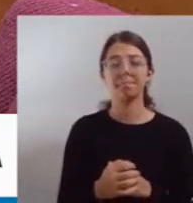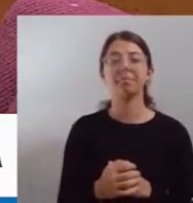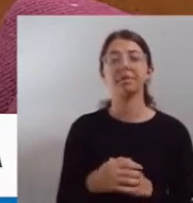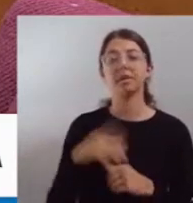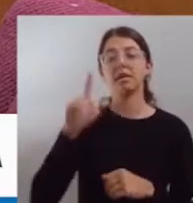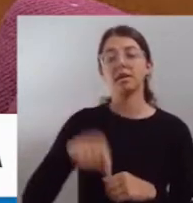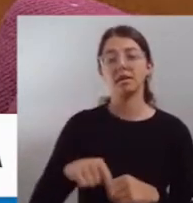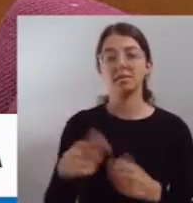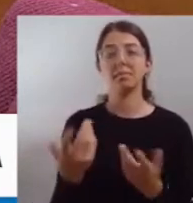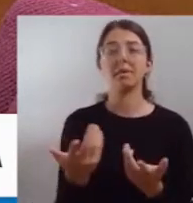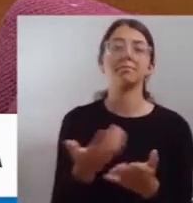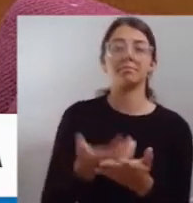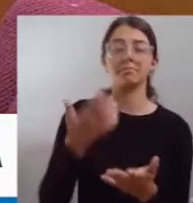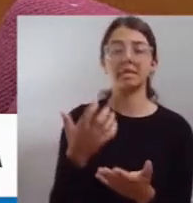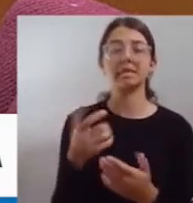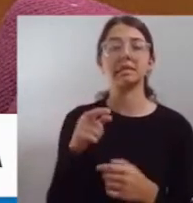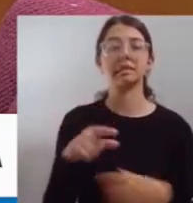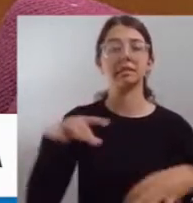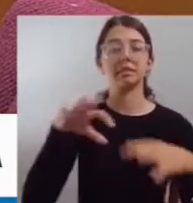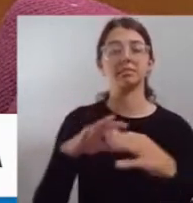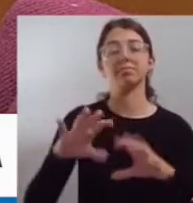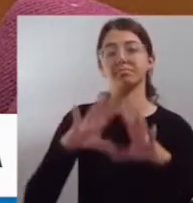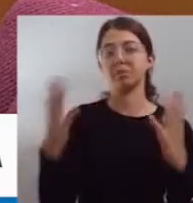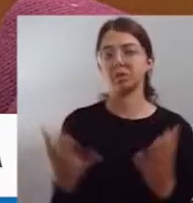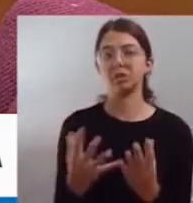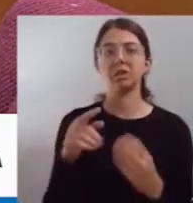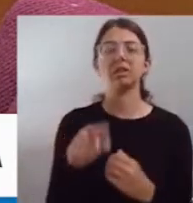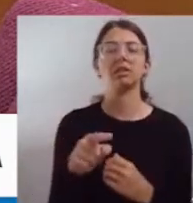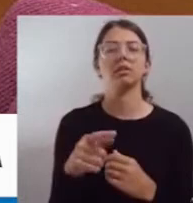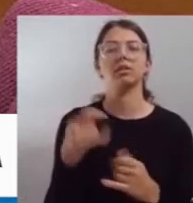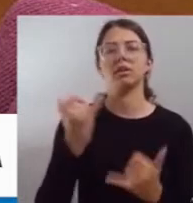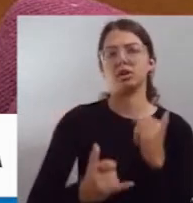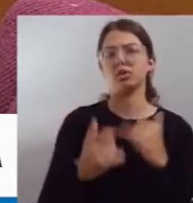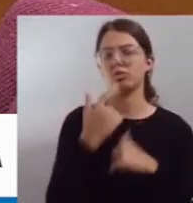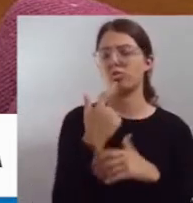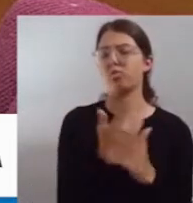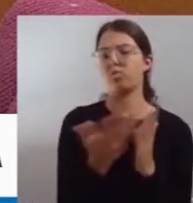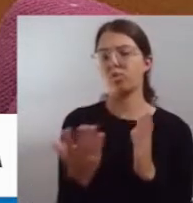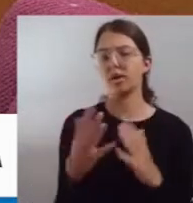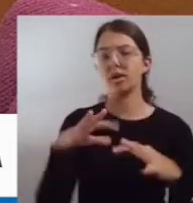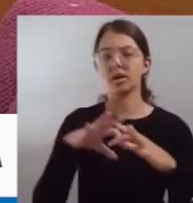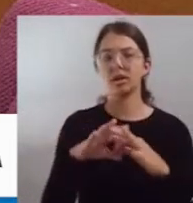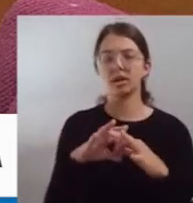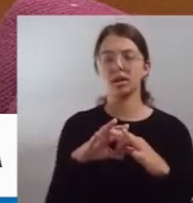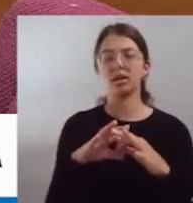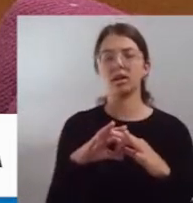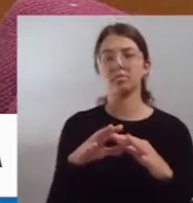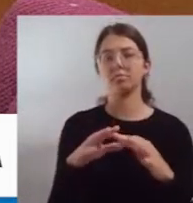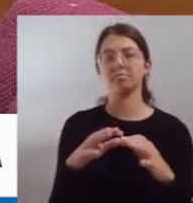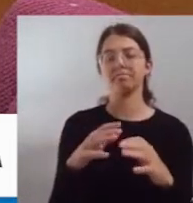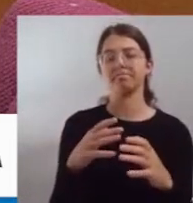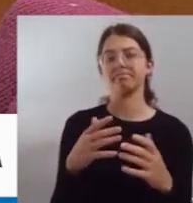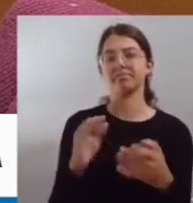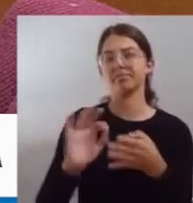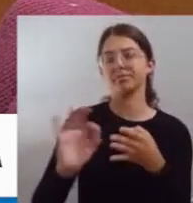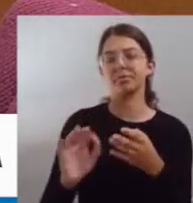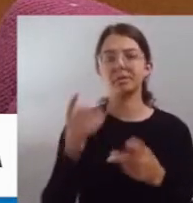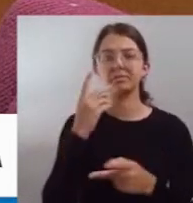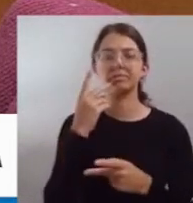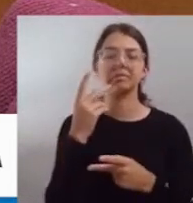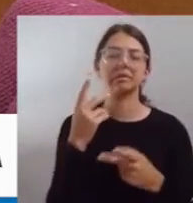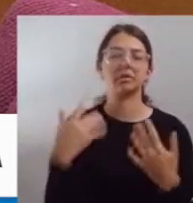de salientar que, em termos globais, são muitos riscos associados aos aspectos críticos referidos em comparação com o